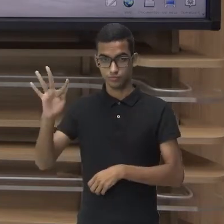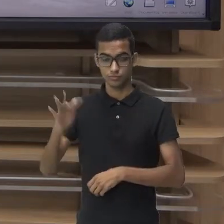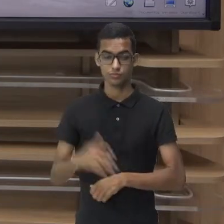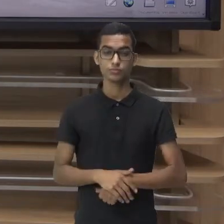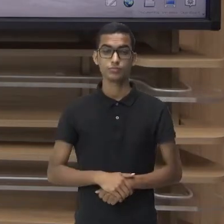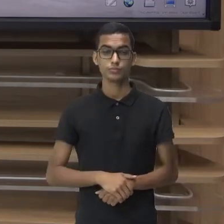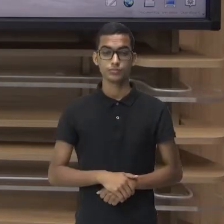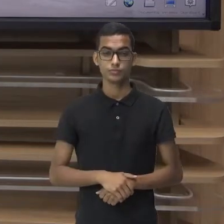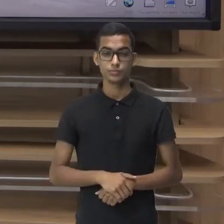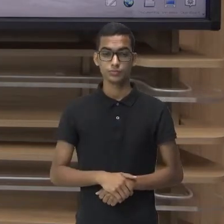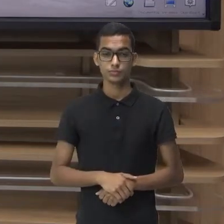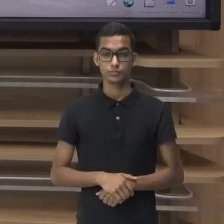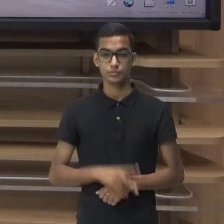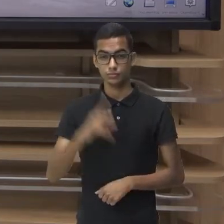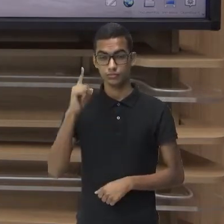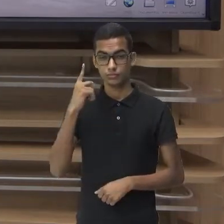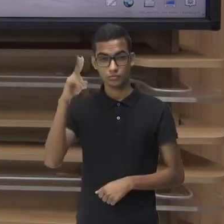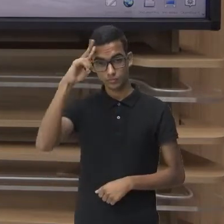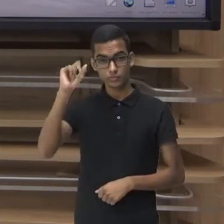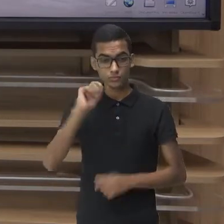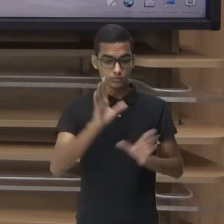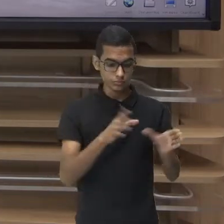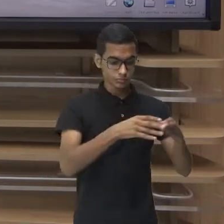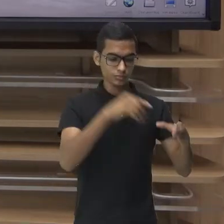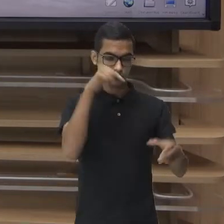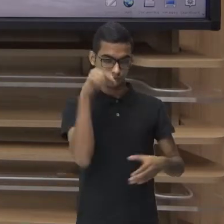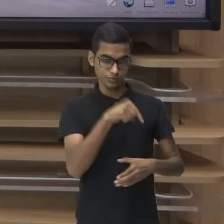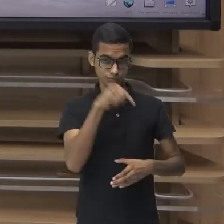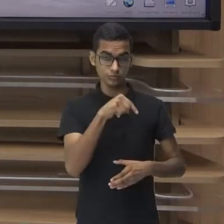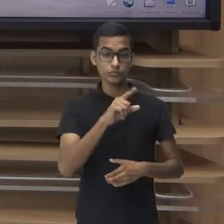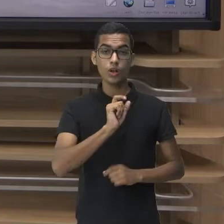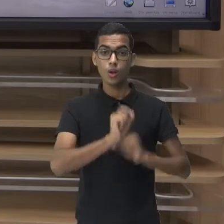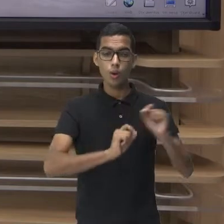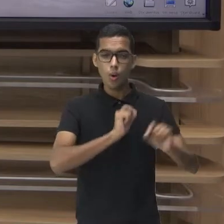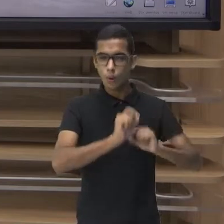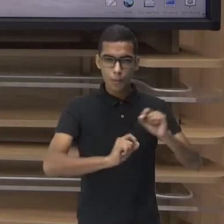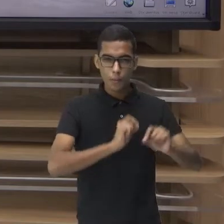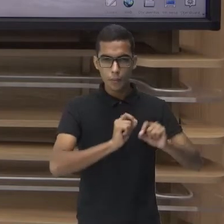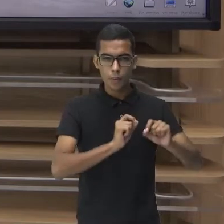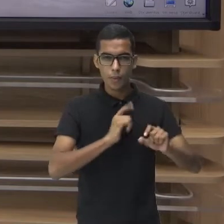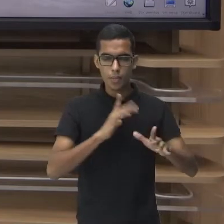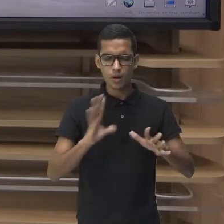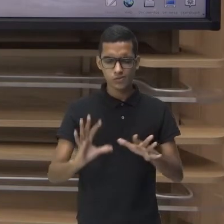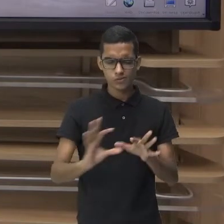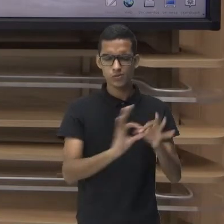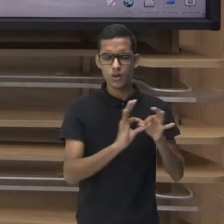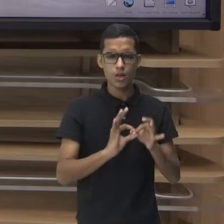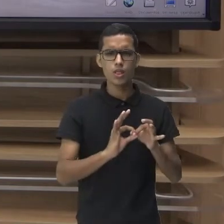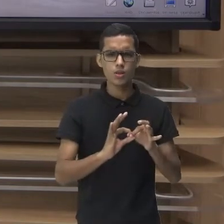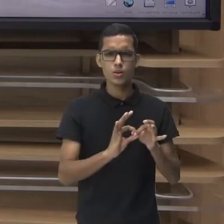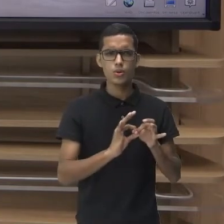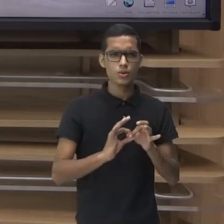o seguinte, os jacobinos eram aqueles que estavam ligados ali à